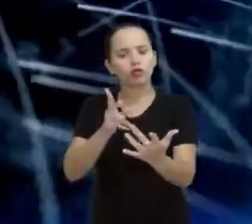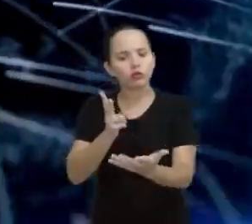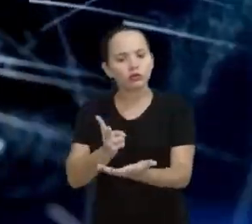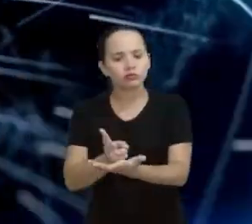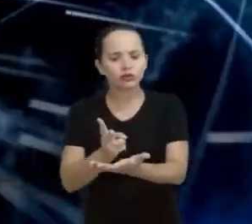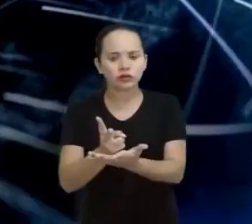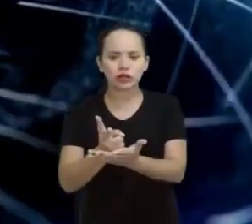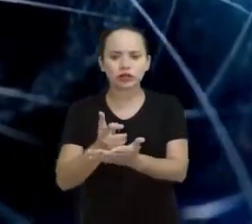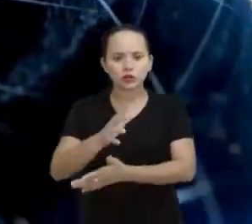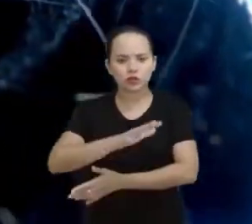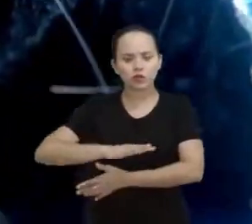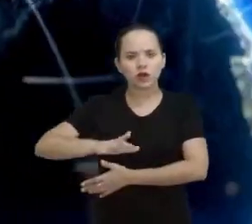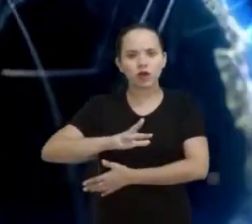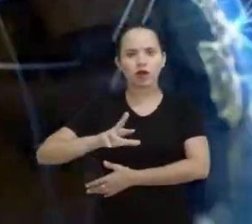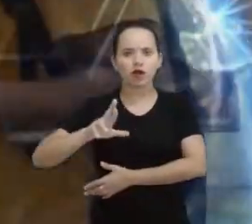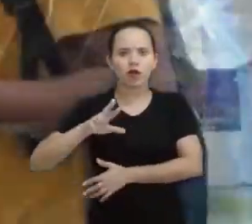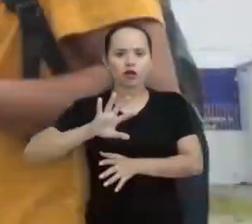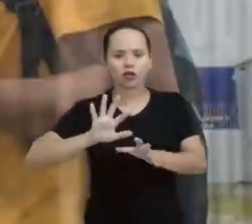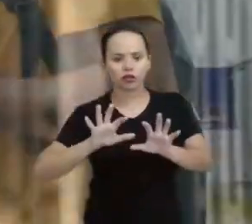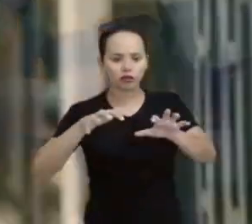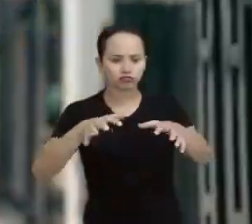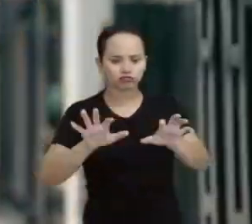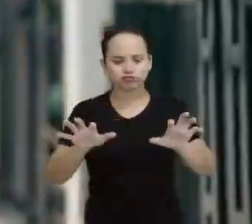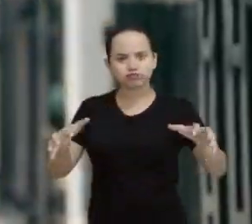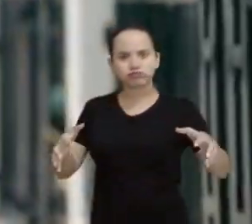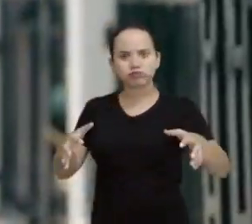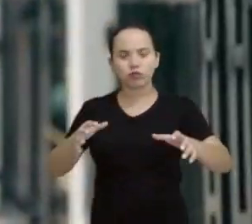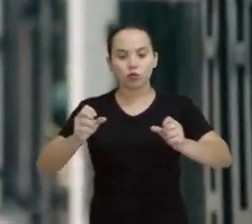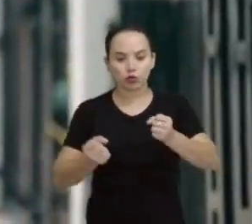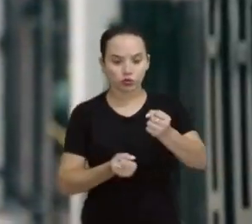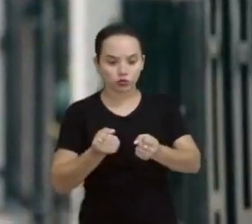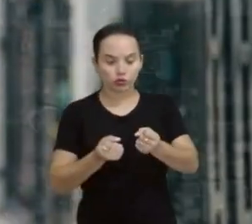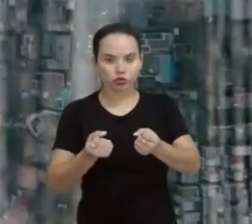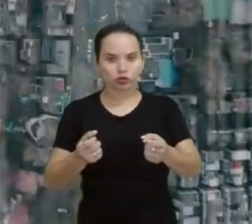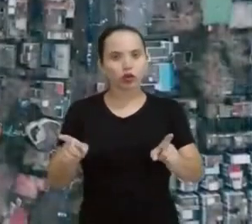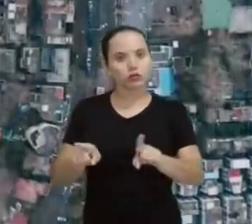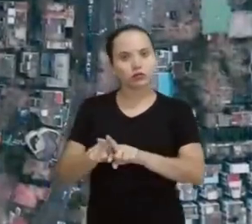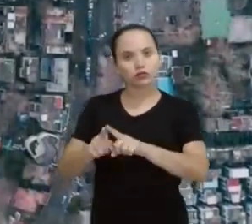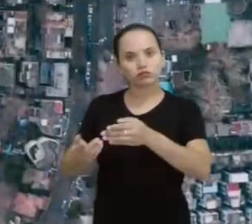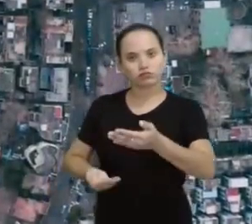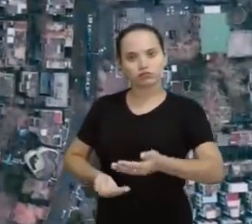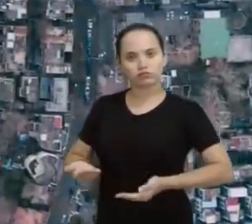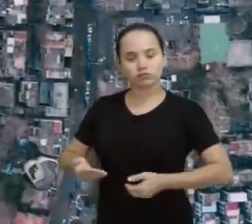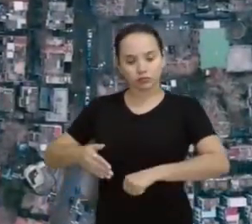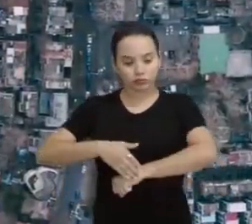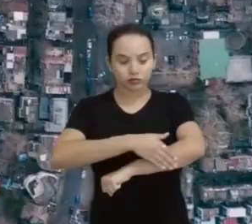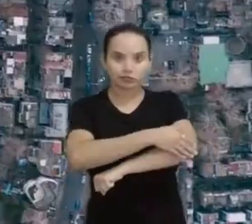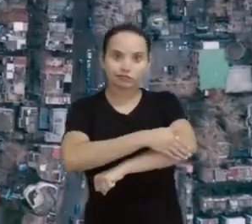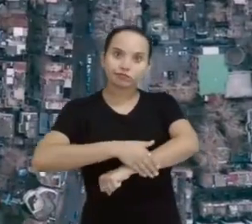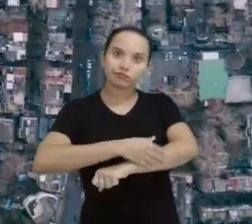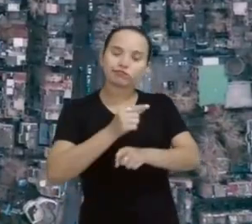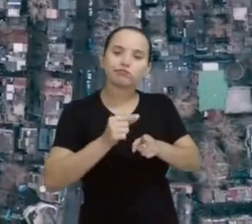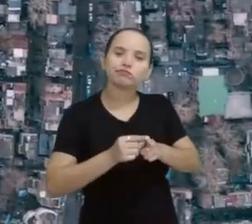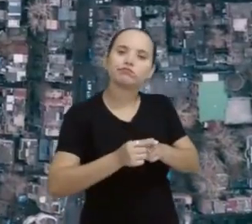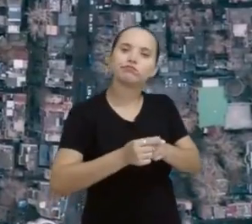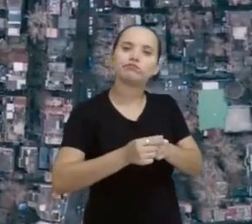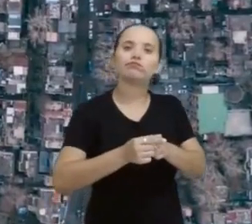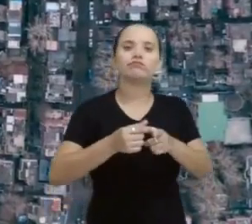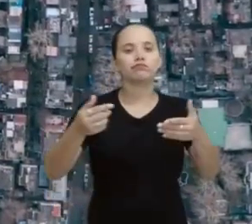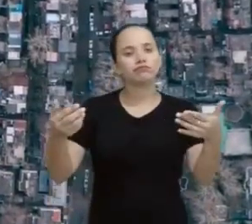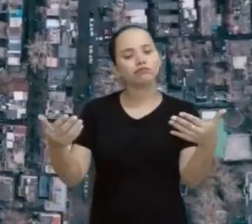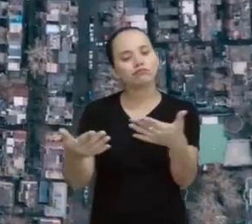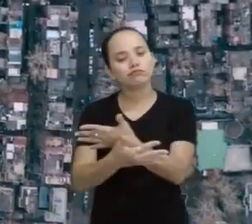sempre em redes. Os transportes e serviços. A rua, o bairro,